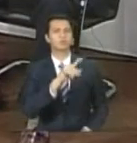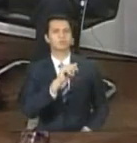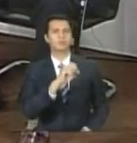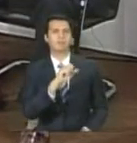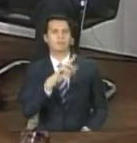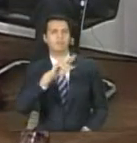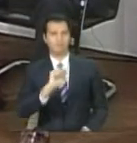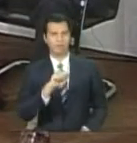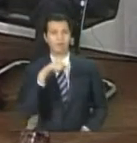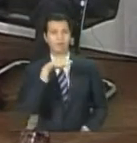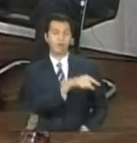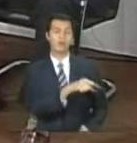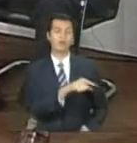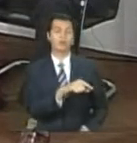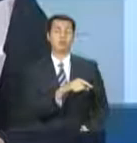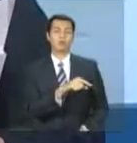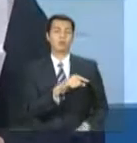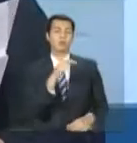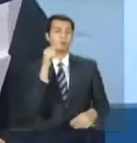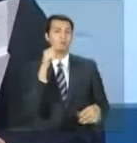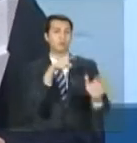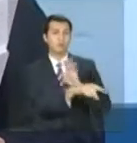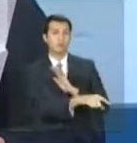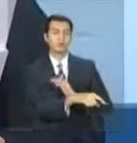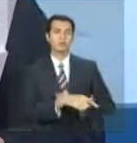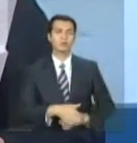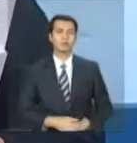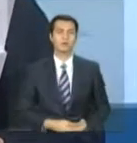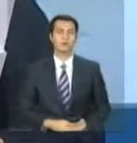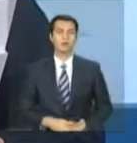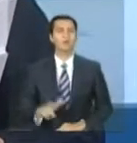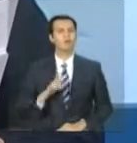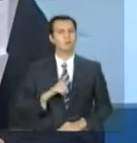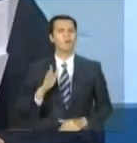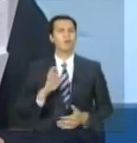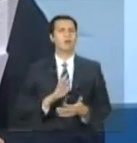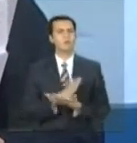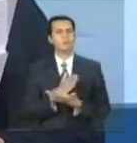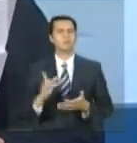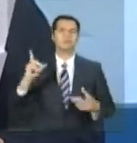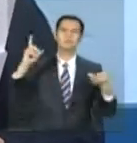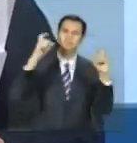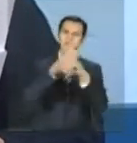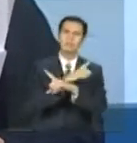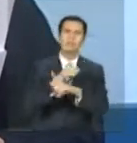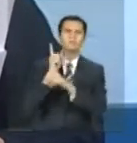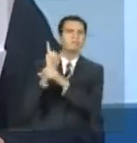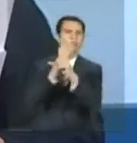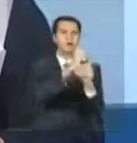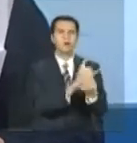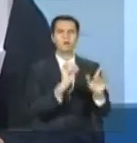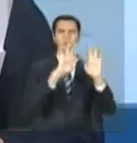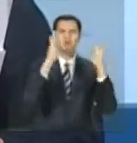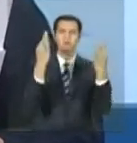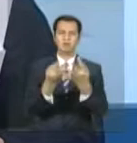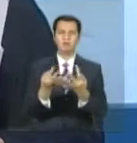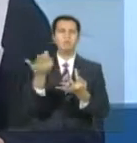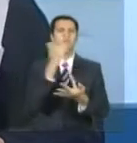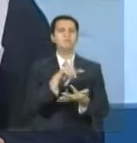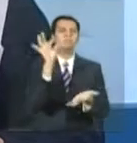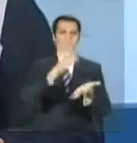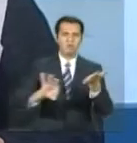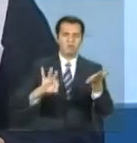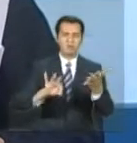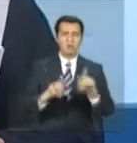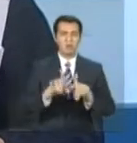Gerais, pergunta: existe uma grande dificuldade em encontrar algumas pessoas para atualização do cadastro. No caso do Bolsa Família,